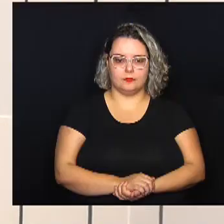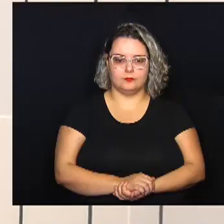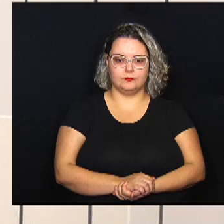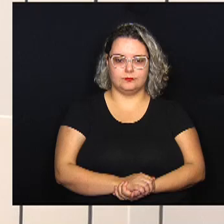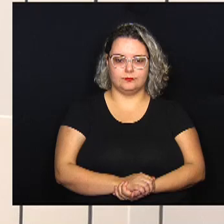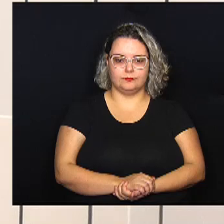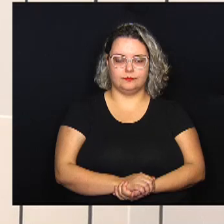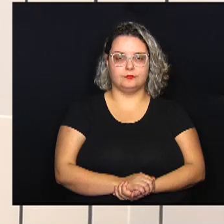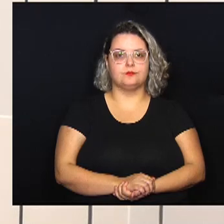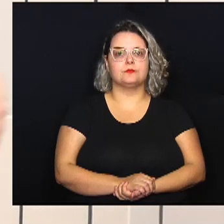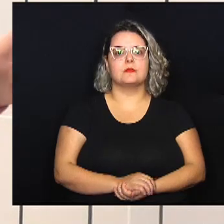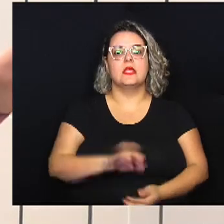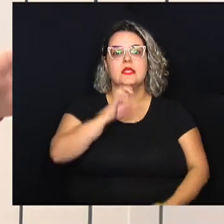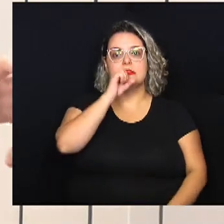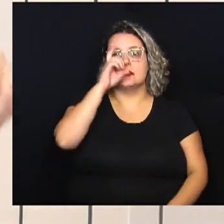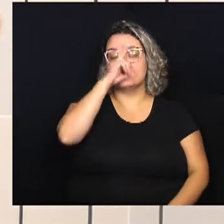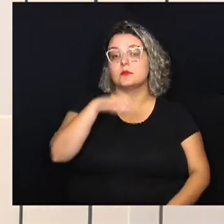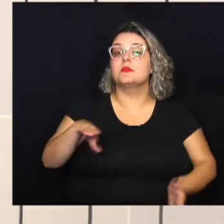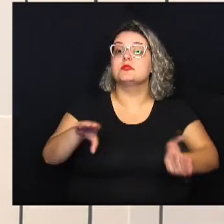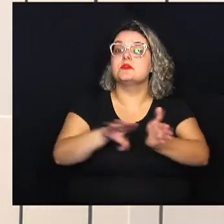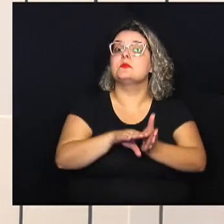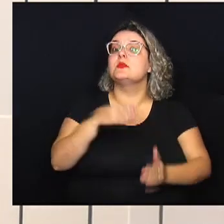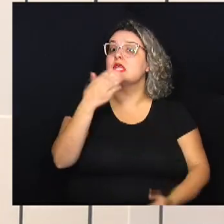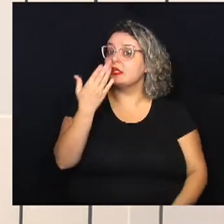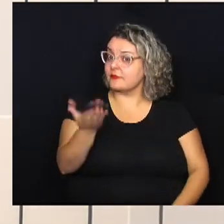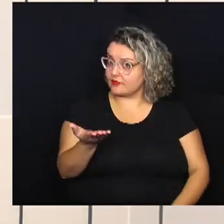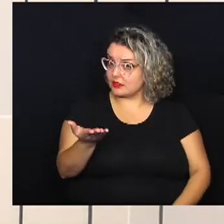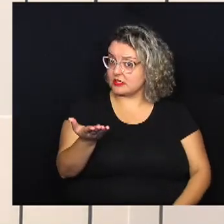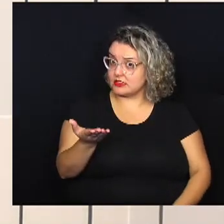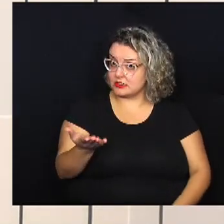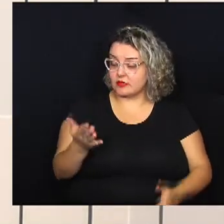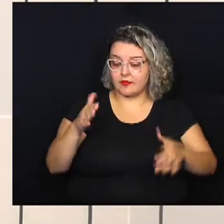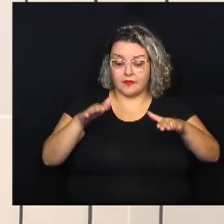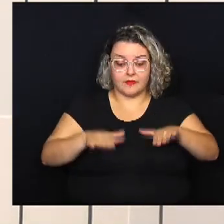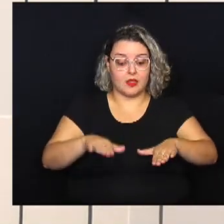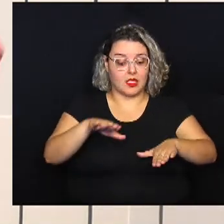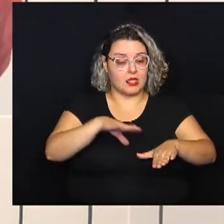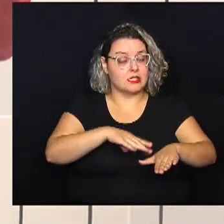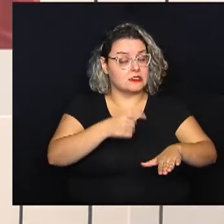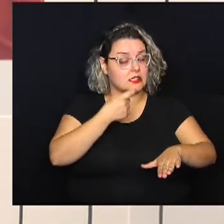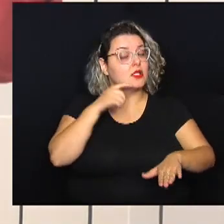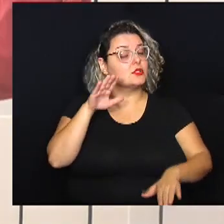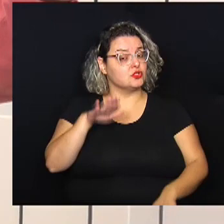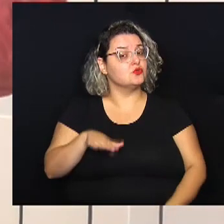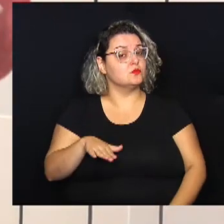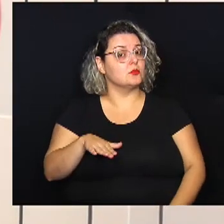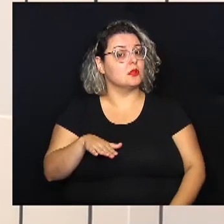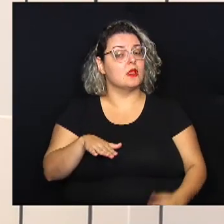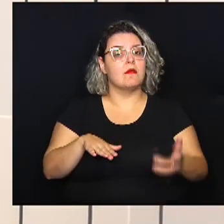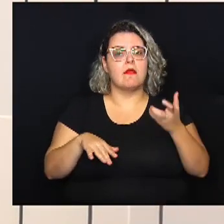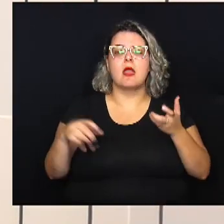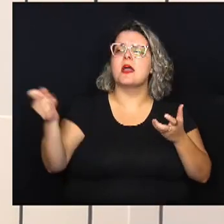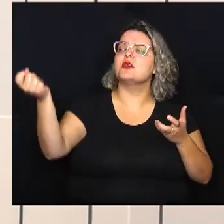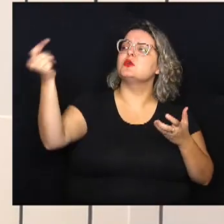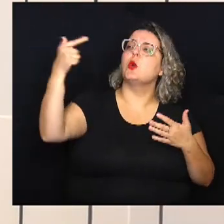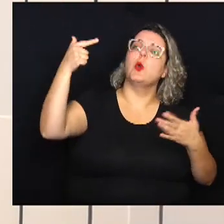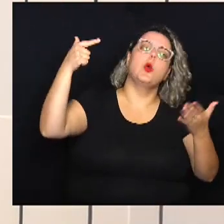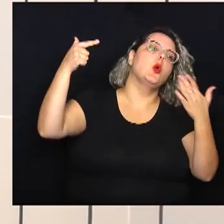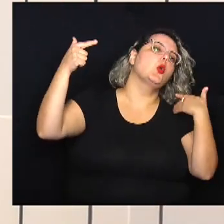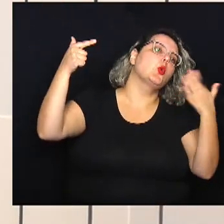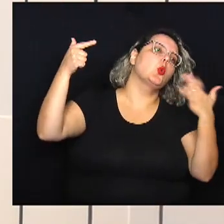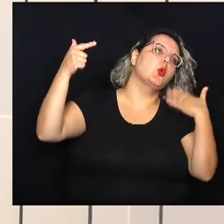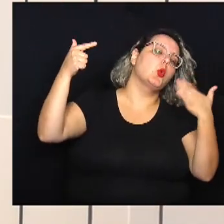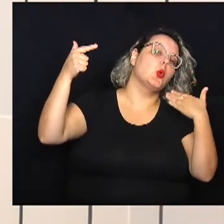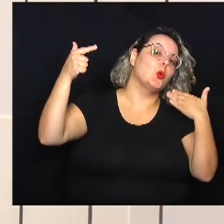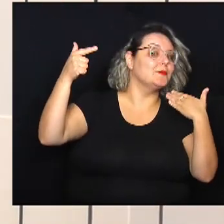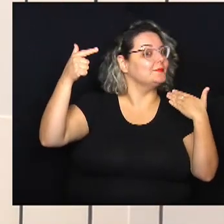Fim de semana chegando e você que vai ficar aqui na cidade de Campinas e quer sol e calor, a